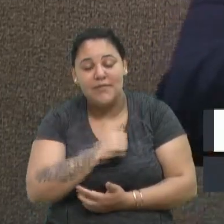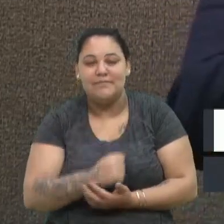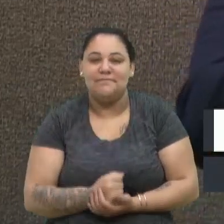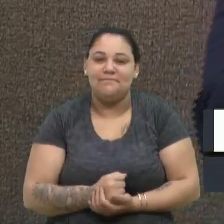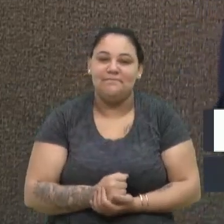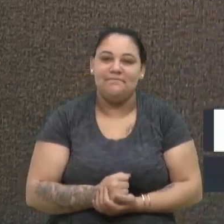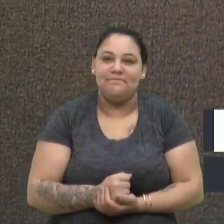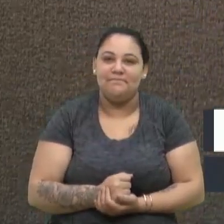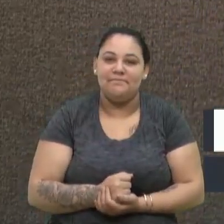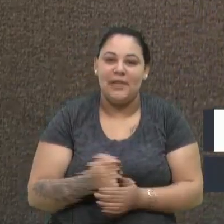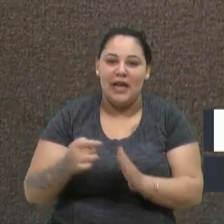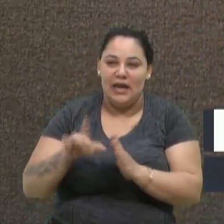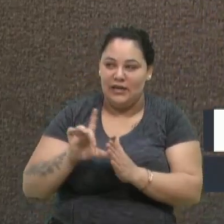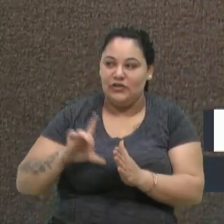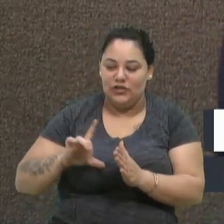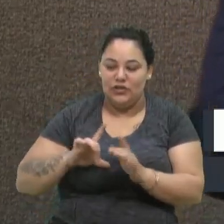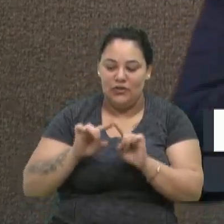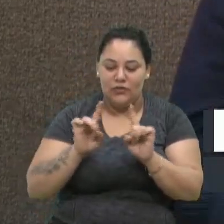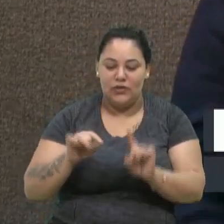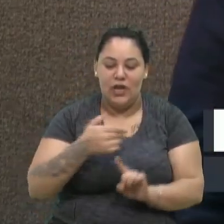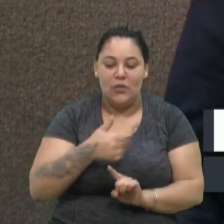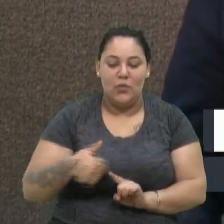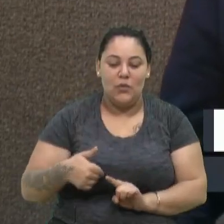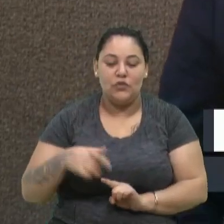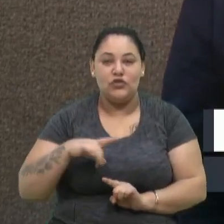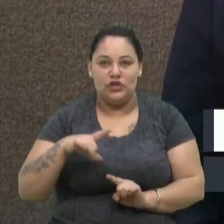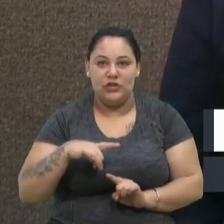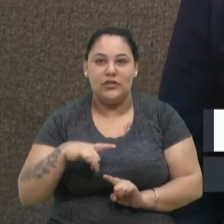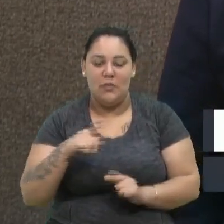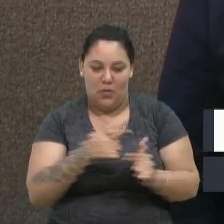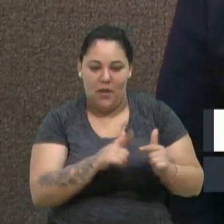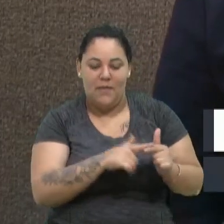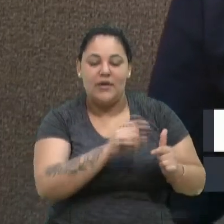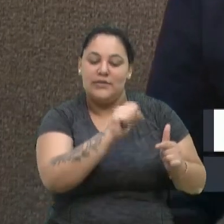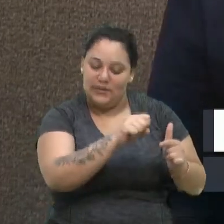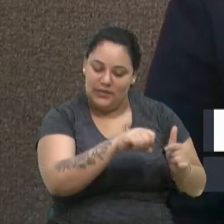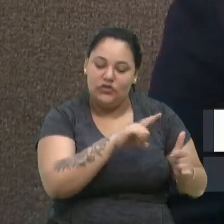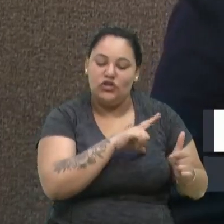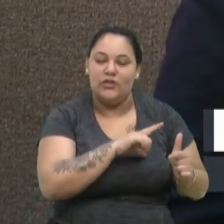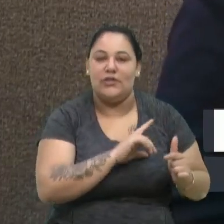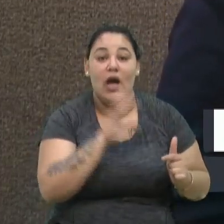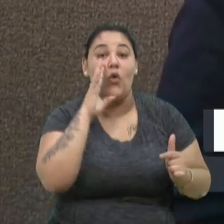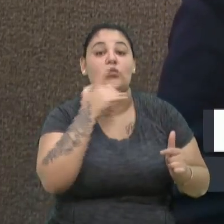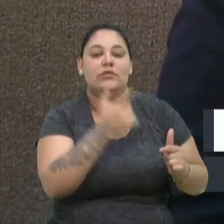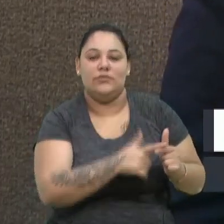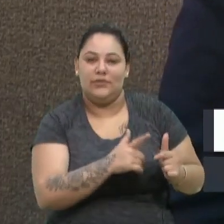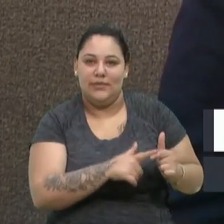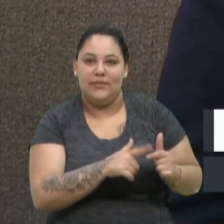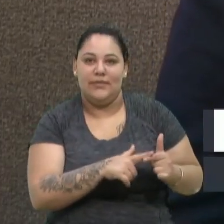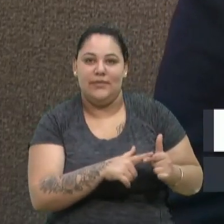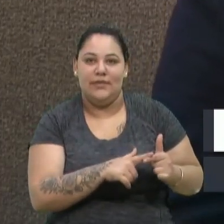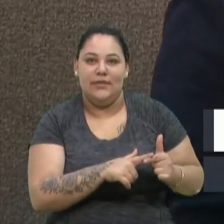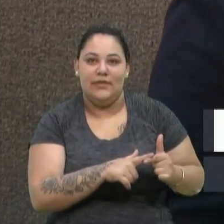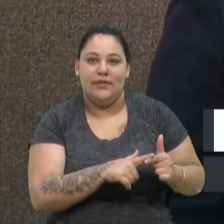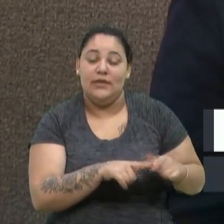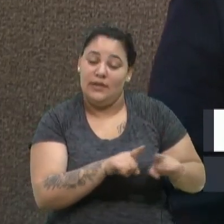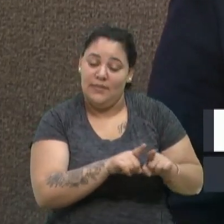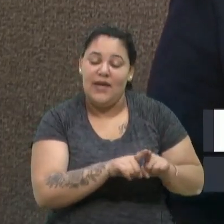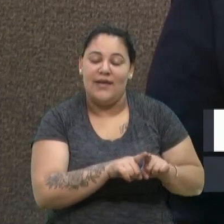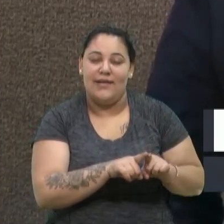Antes, tinha os servidores públicos, tinha problemas? Sim, tinha problemas. Aconteciam problemas também.